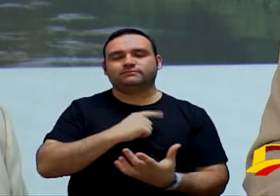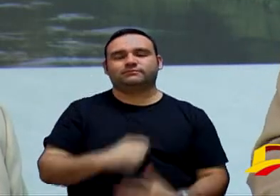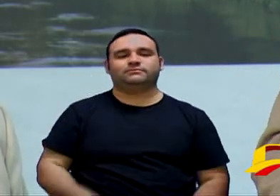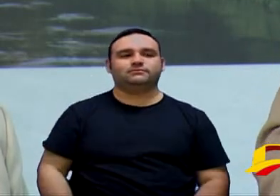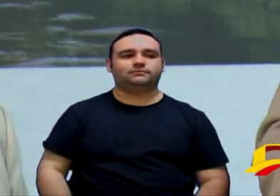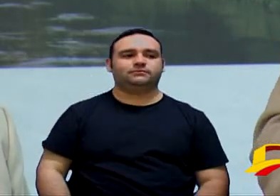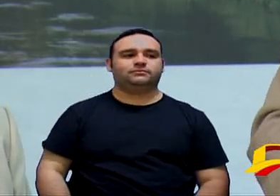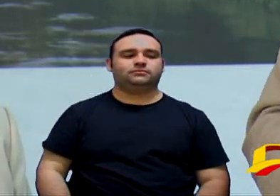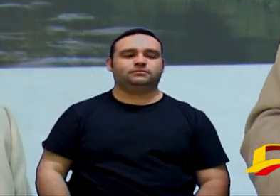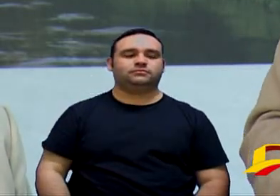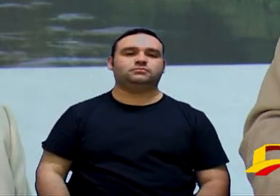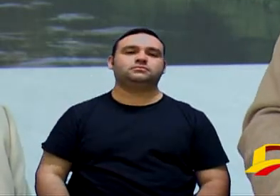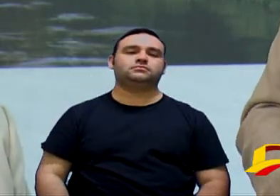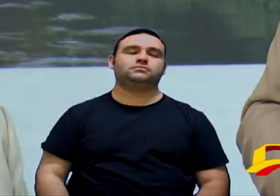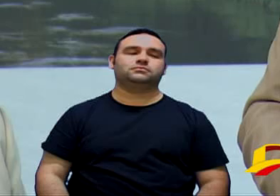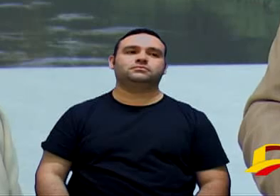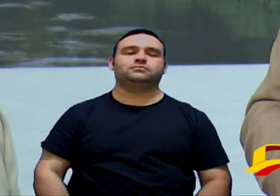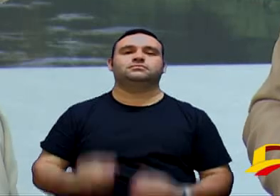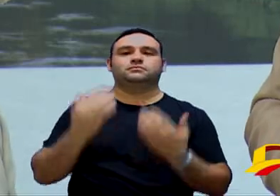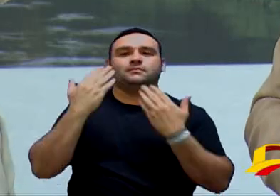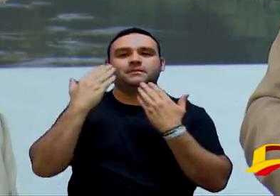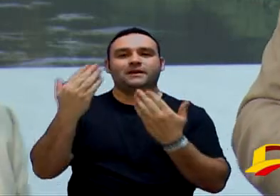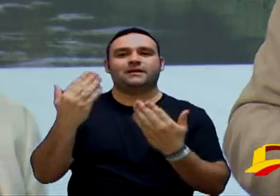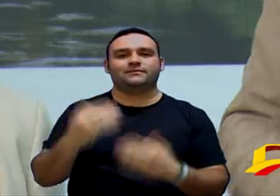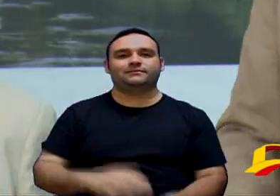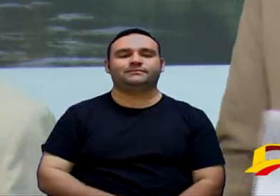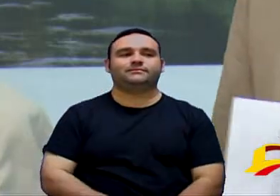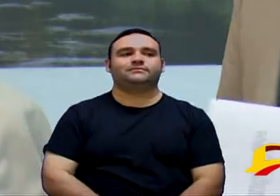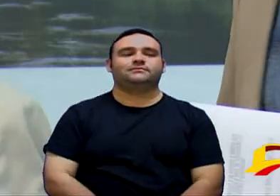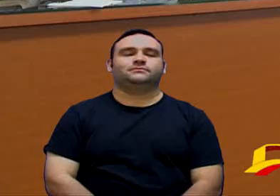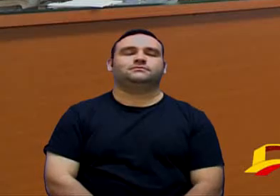segurança Obrigado Cláudio